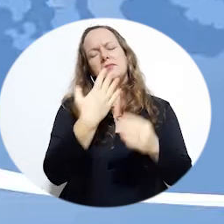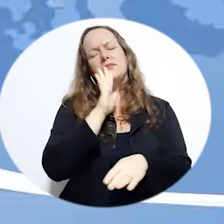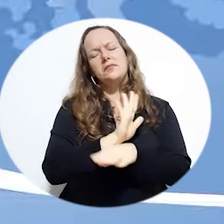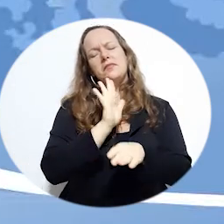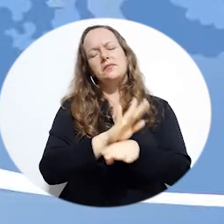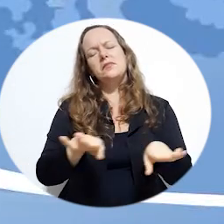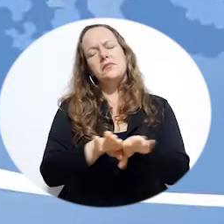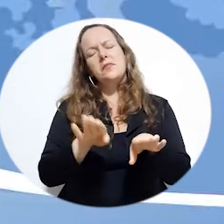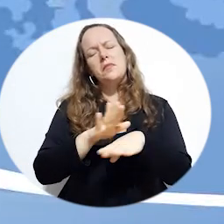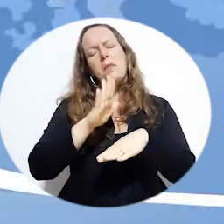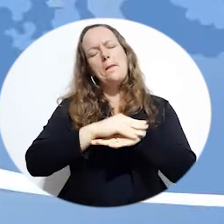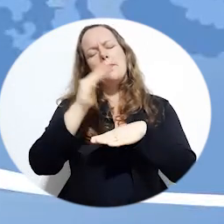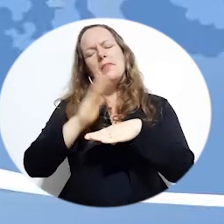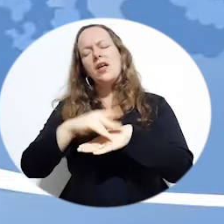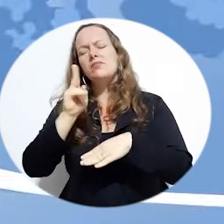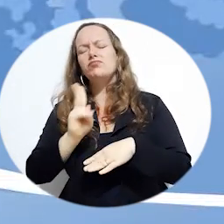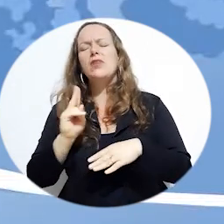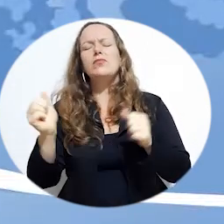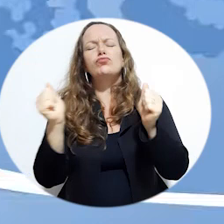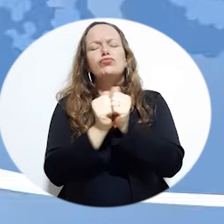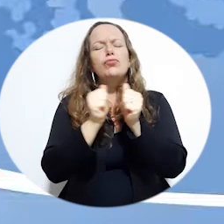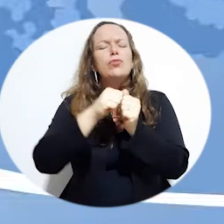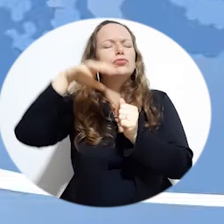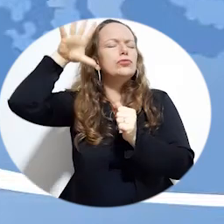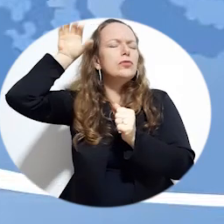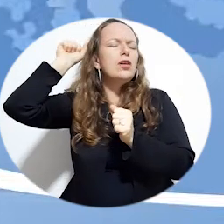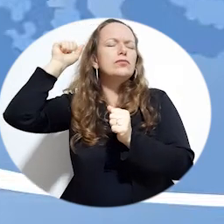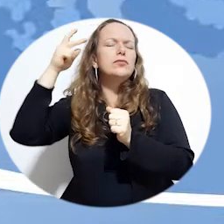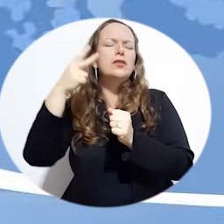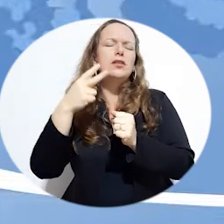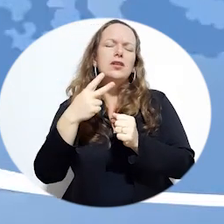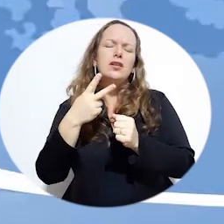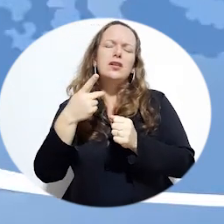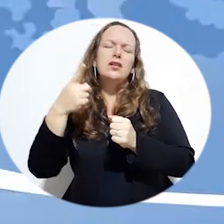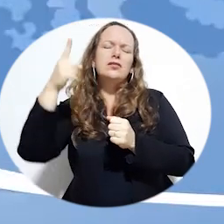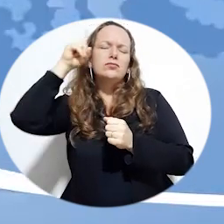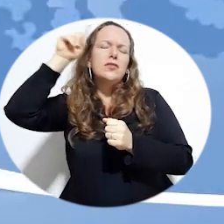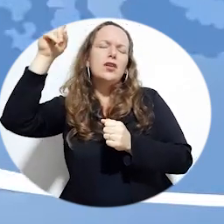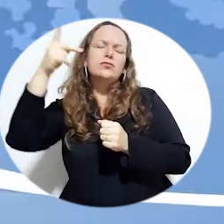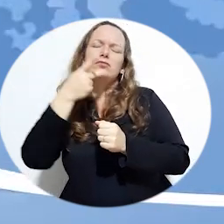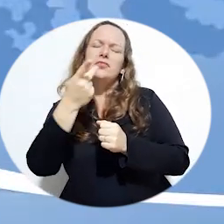mais sensível à sua voz. Em nome de Jesus,